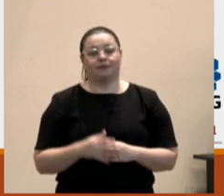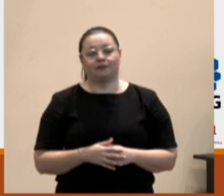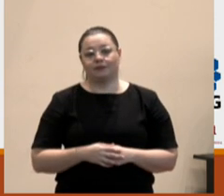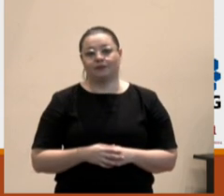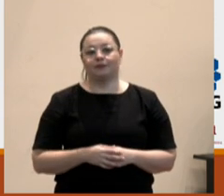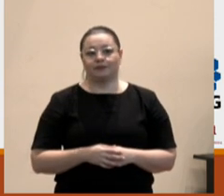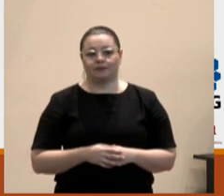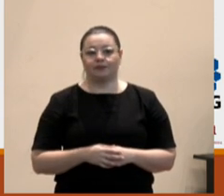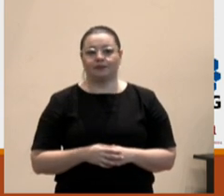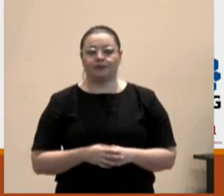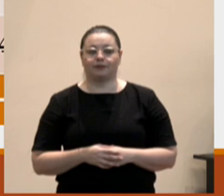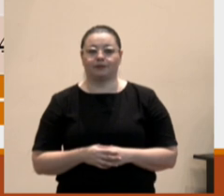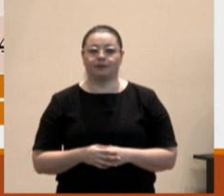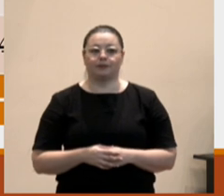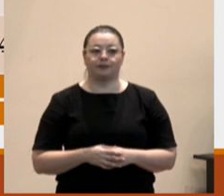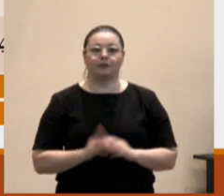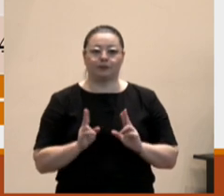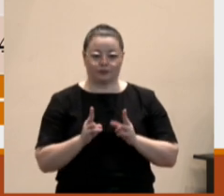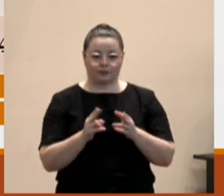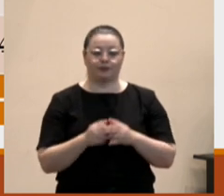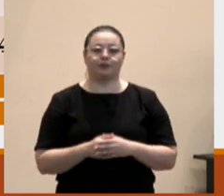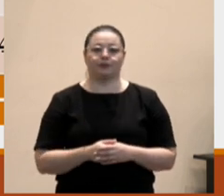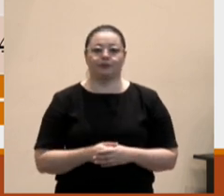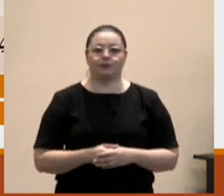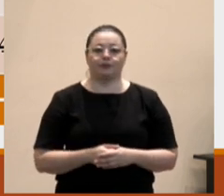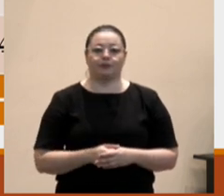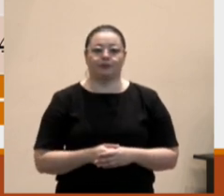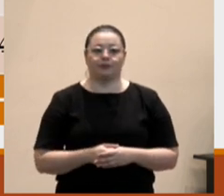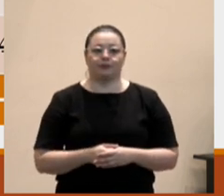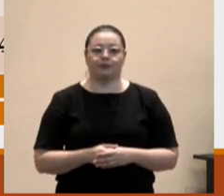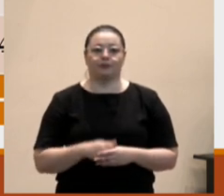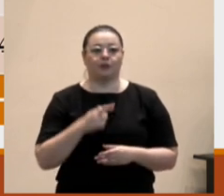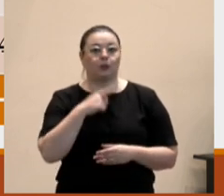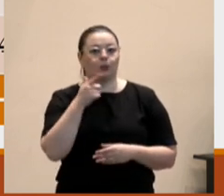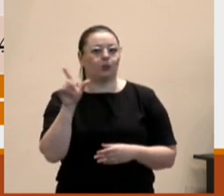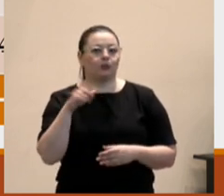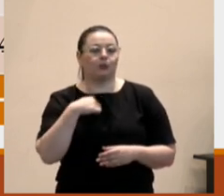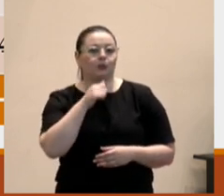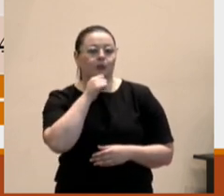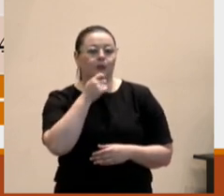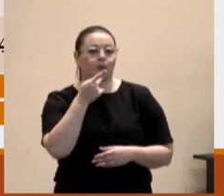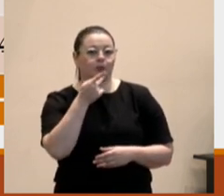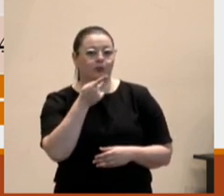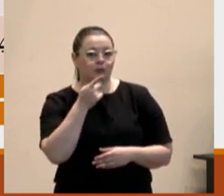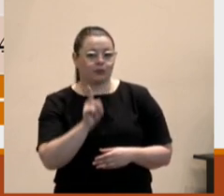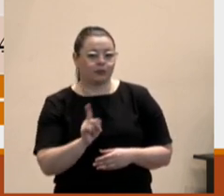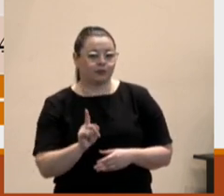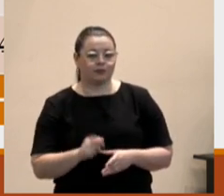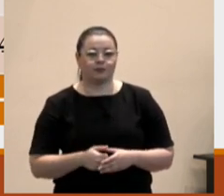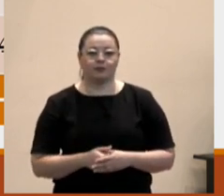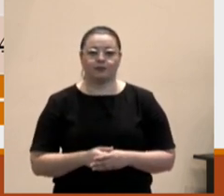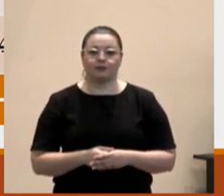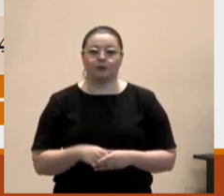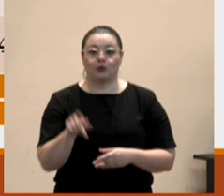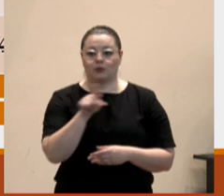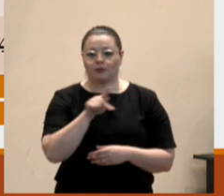próximo. Volta, por favor. Dois detalhezinhos que eu não comentei. O professor da